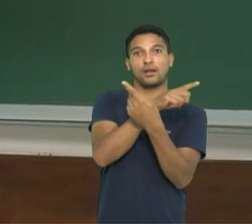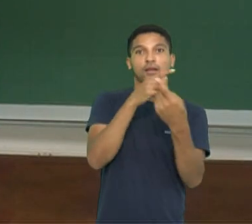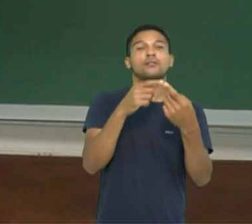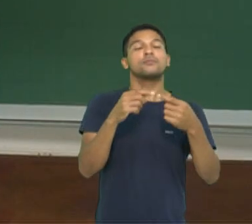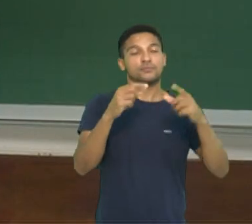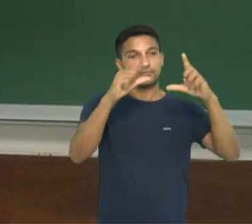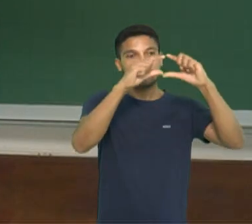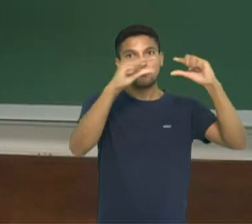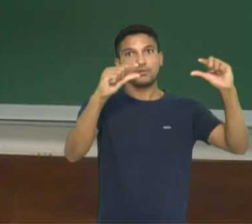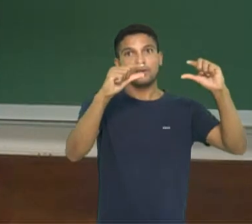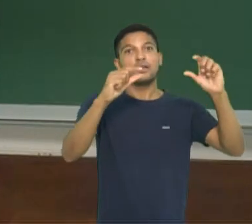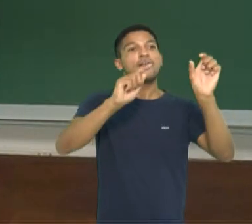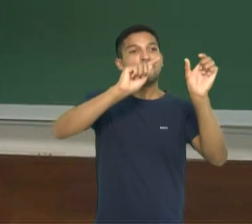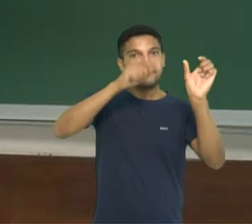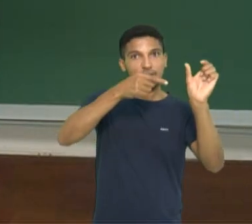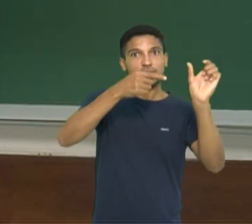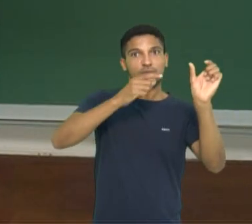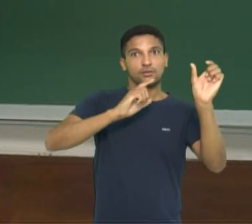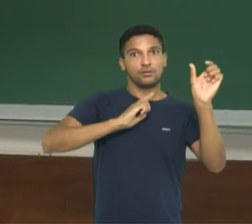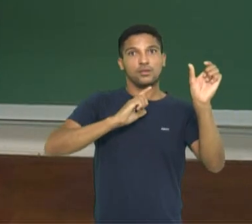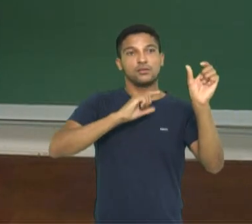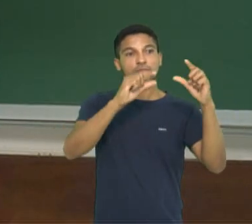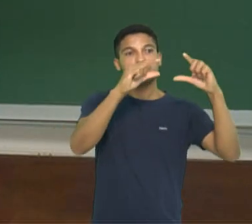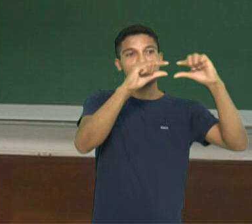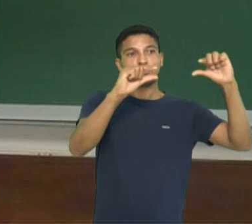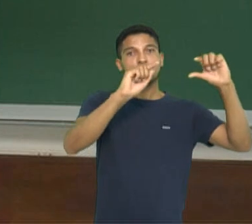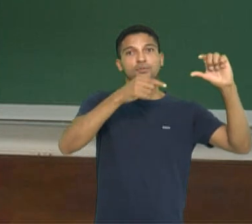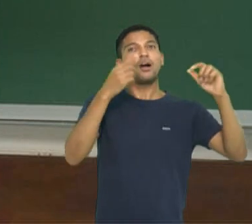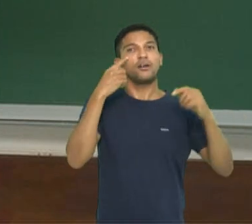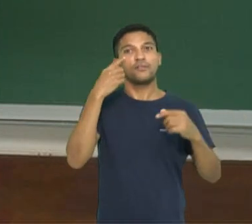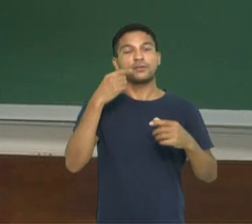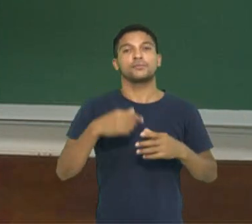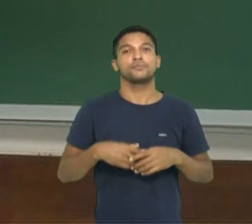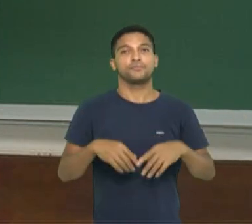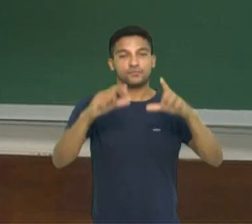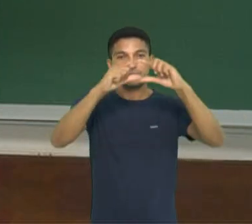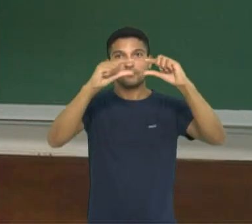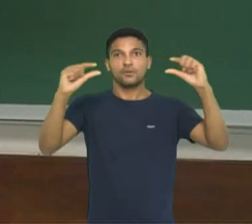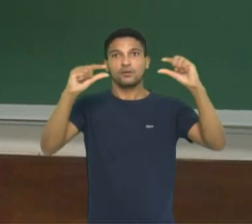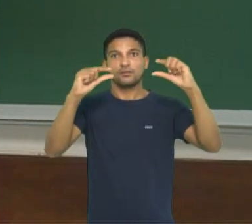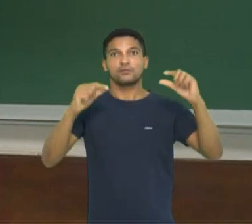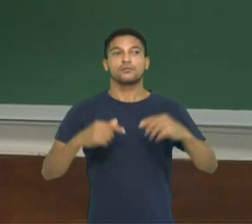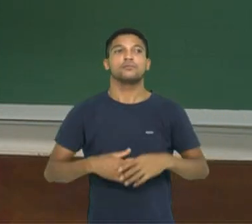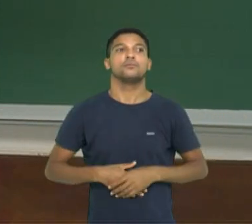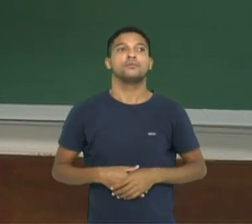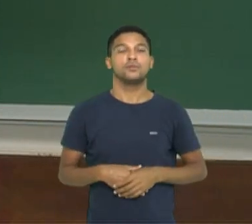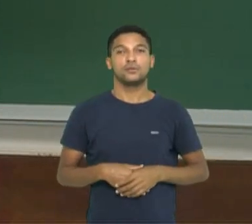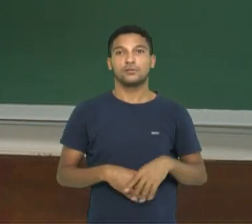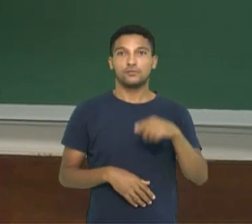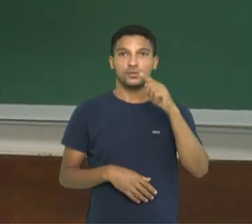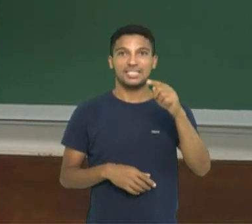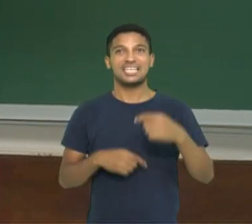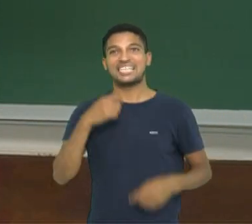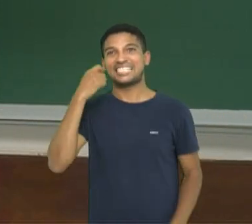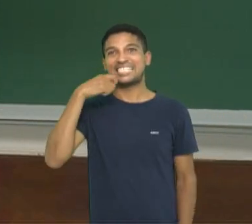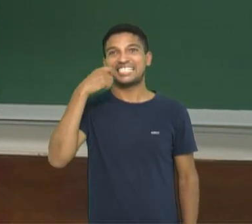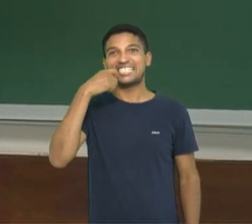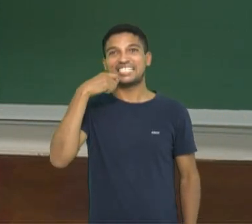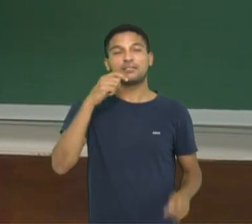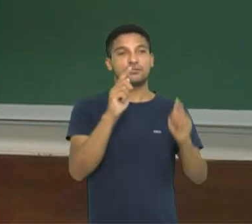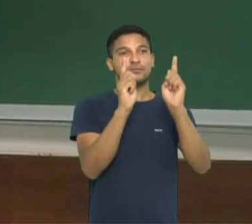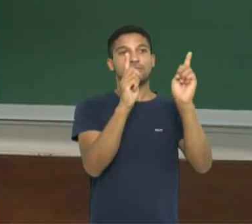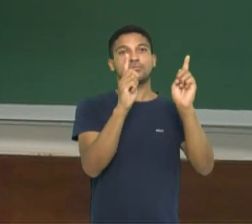ideias ali. Né? No segundo modelo, você escovou os dentes, vírgula, lavou o rosto. Então, coloquem ali uma conjunção, um